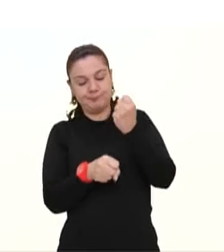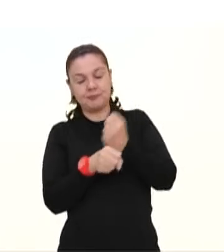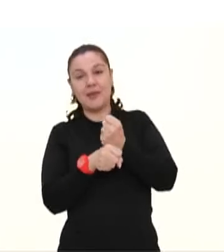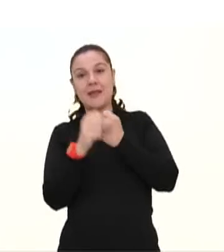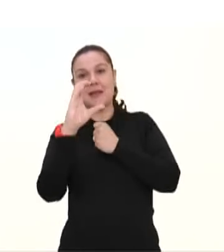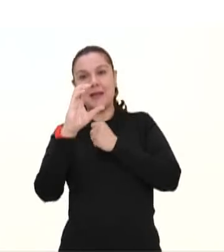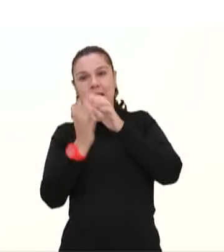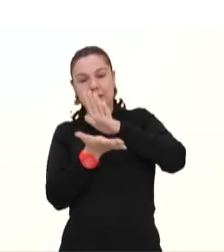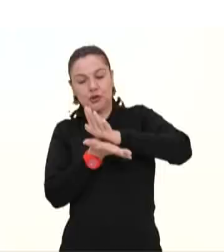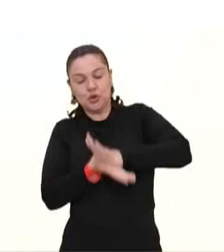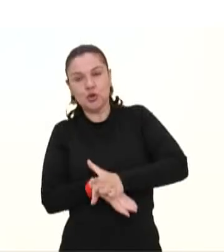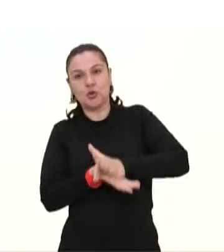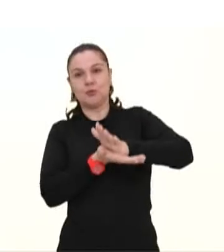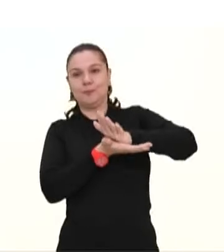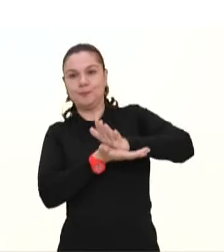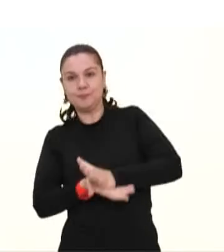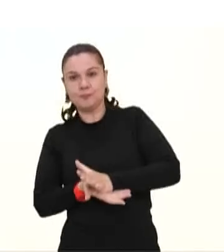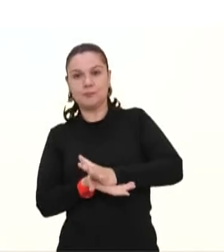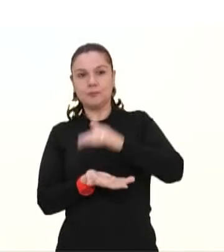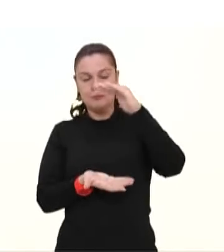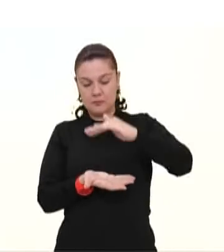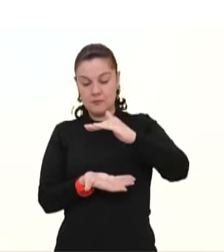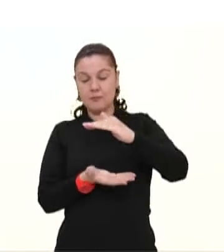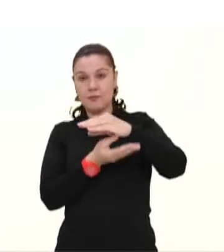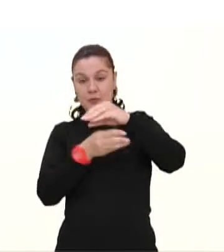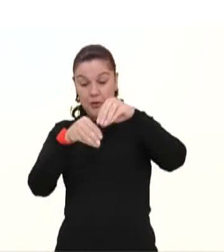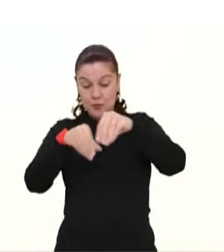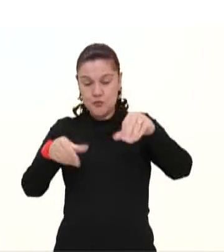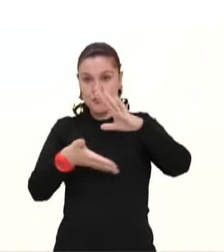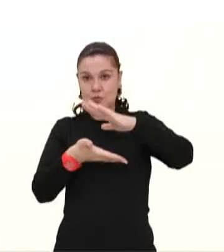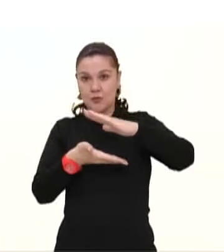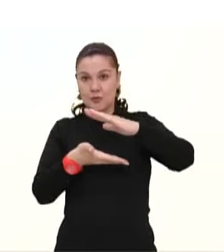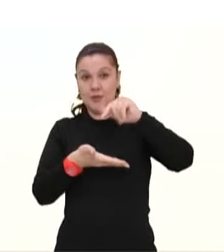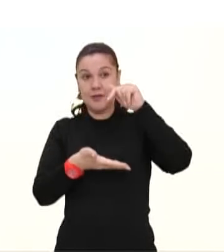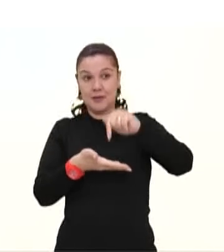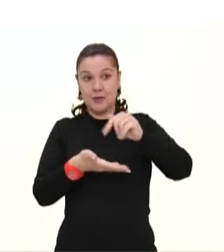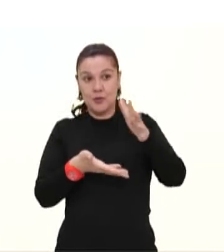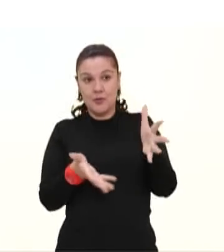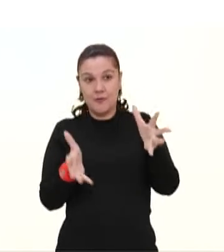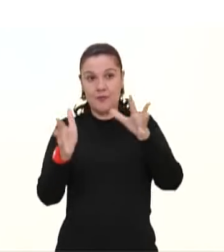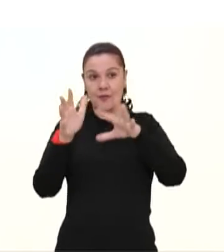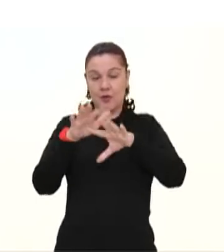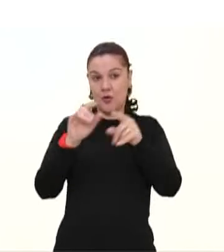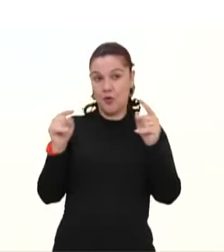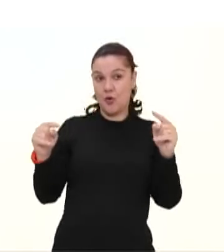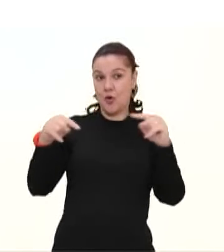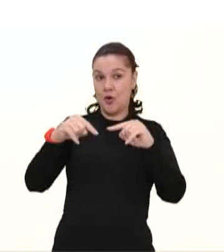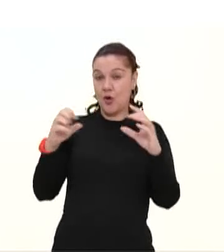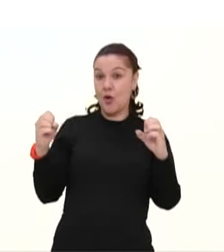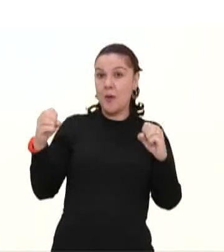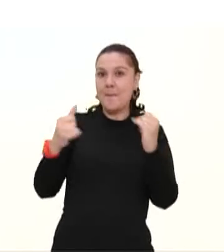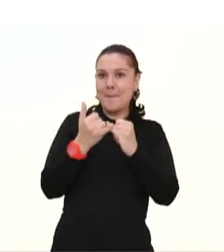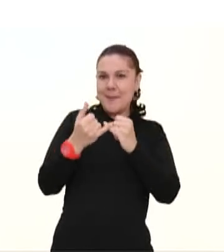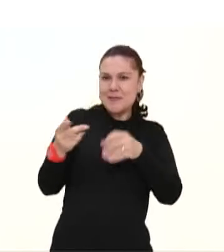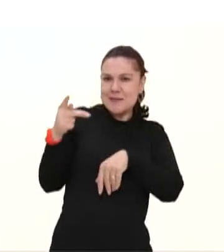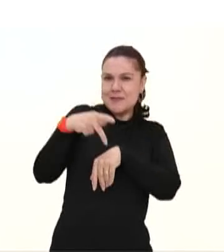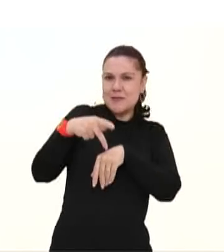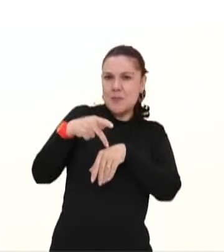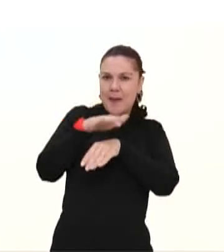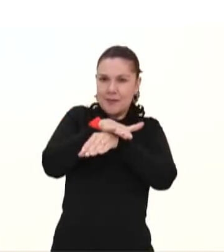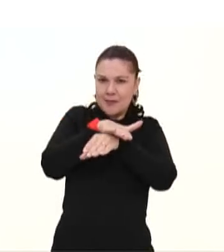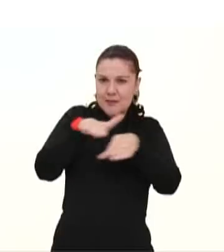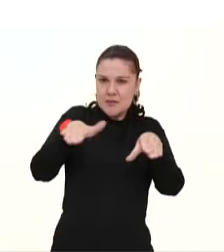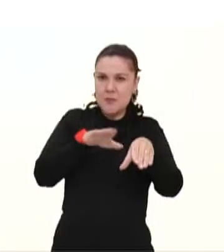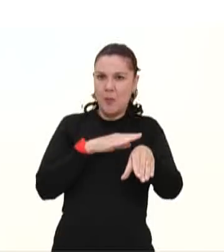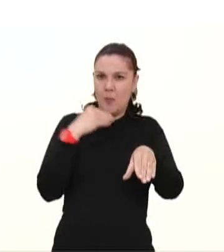ser vivo no próprio solo. Esses sedimentos vão formando uma rocha sobre o organismo